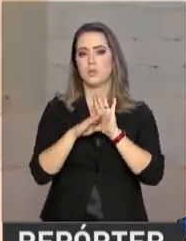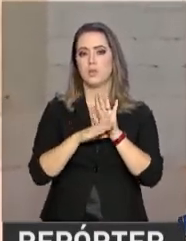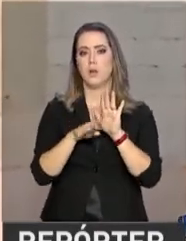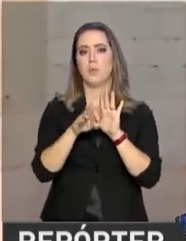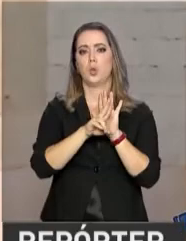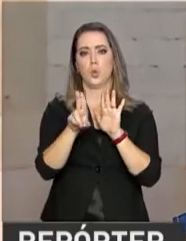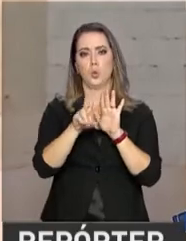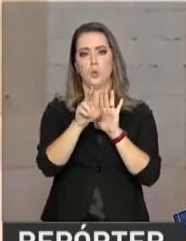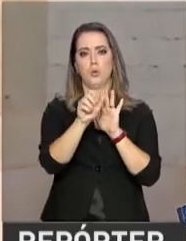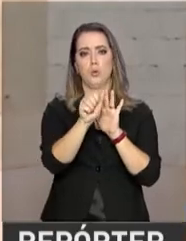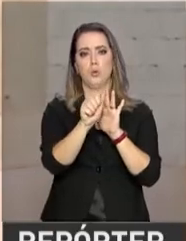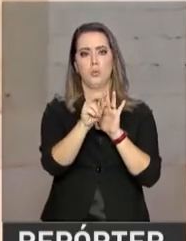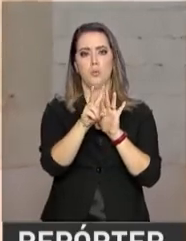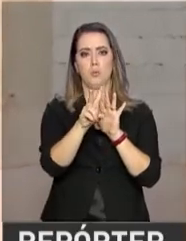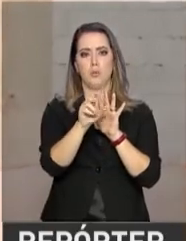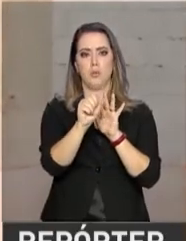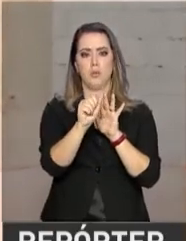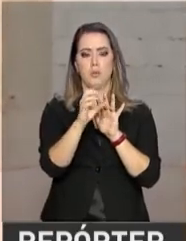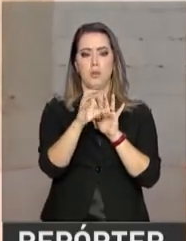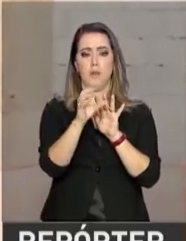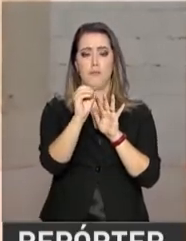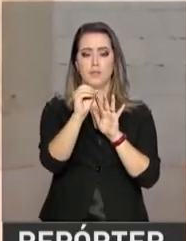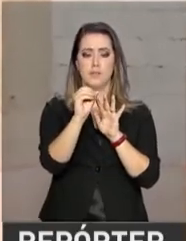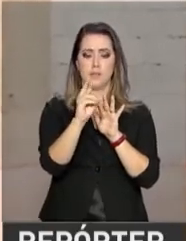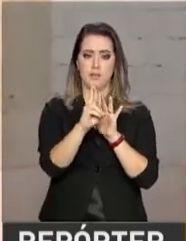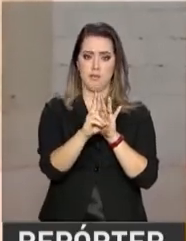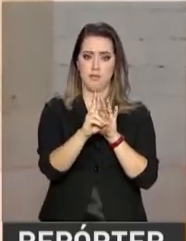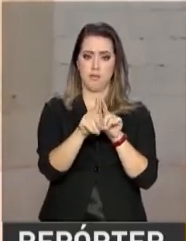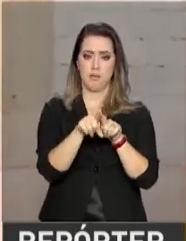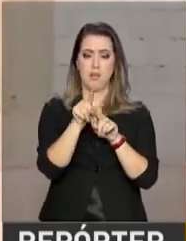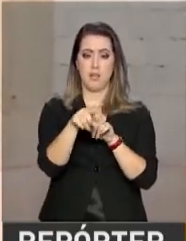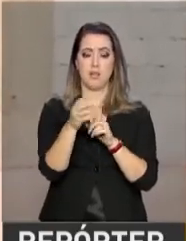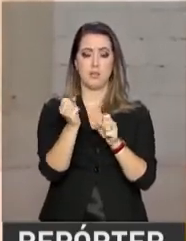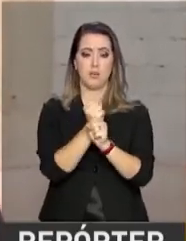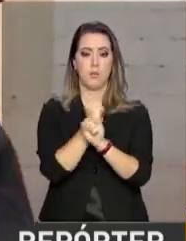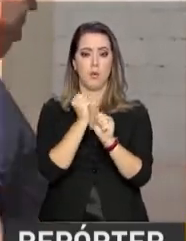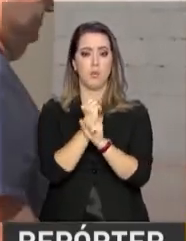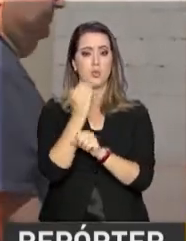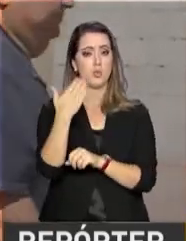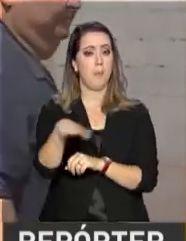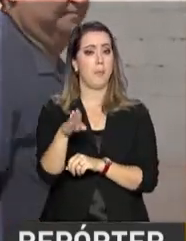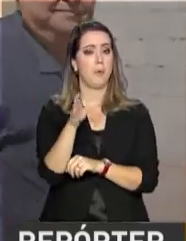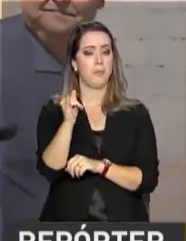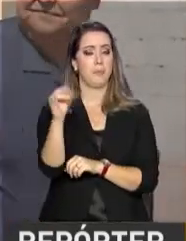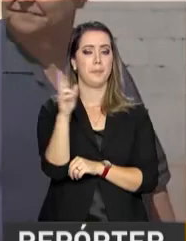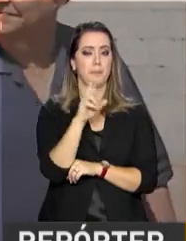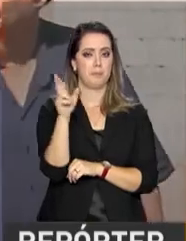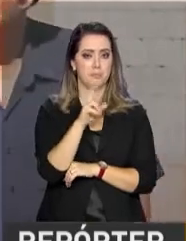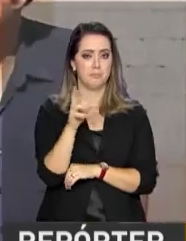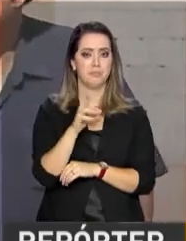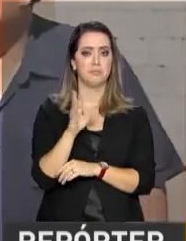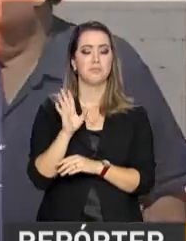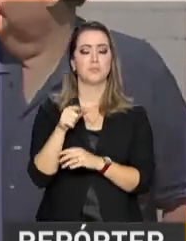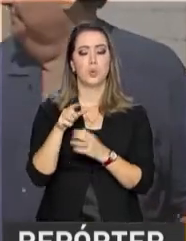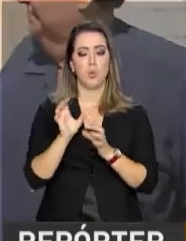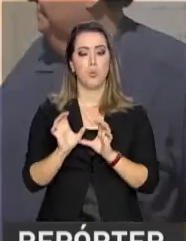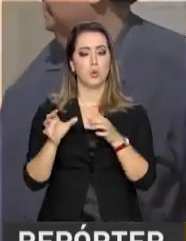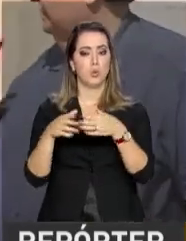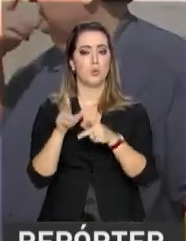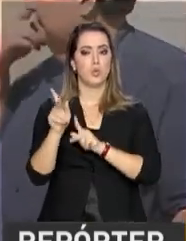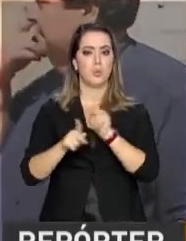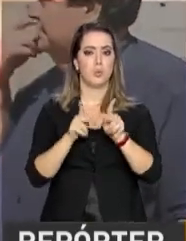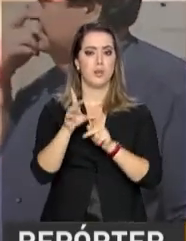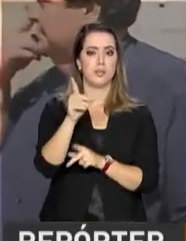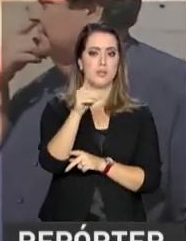extremamente correta esta obra de quase meio bilhão de reais que vai servir as populações de brasília